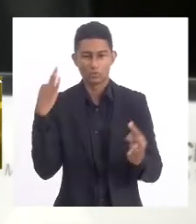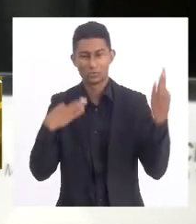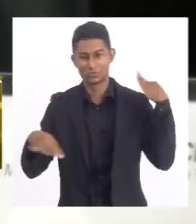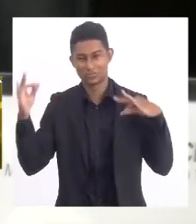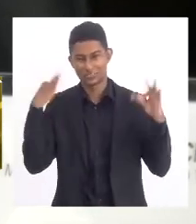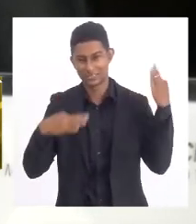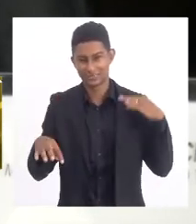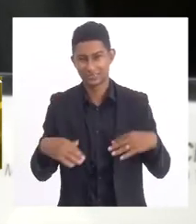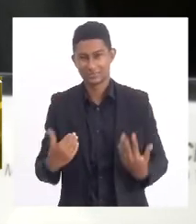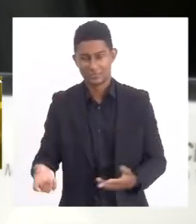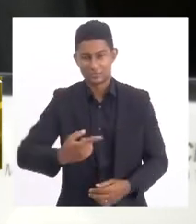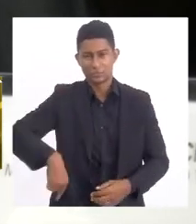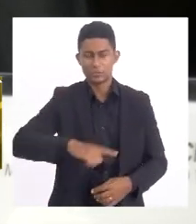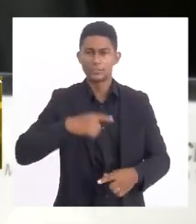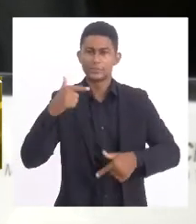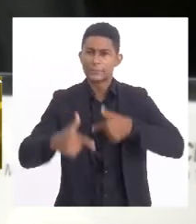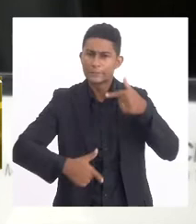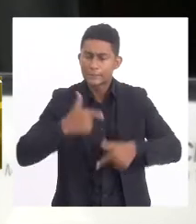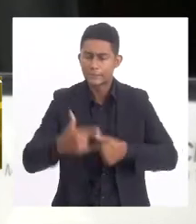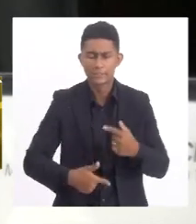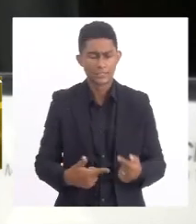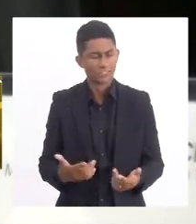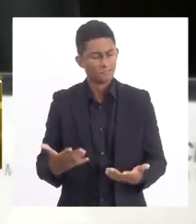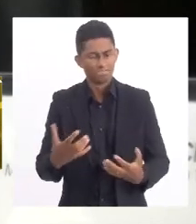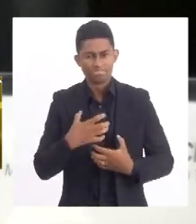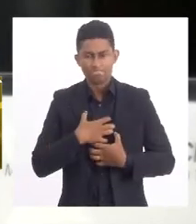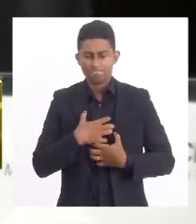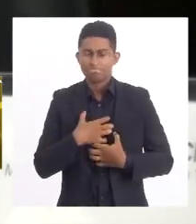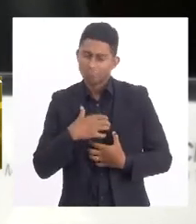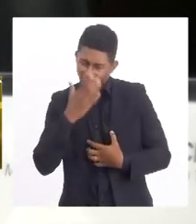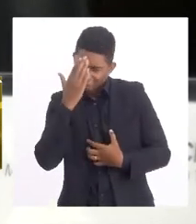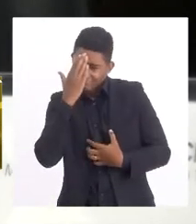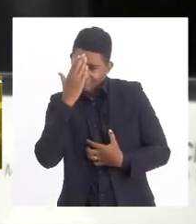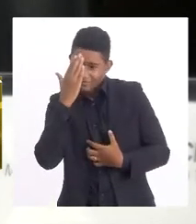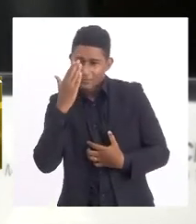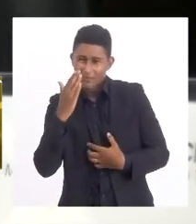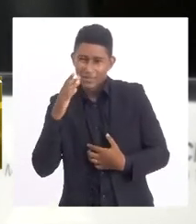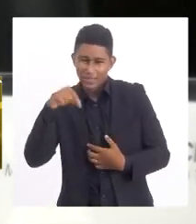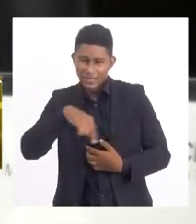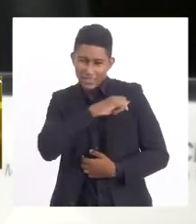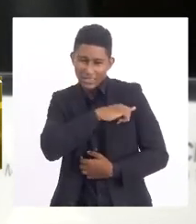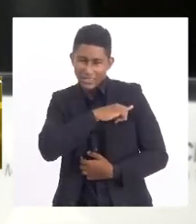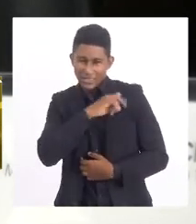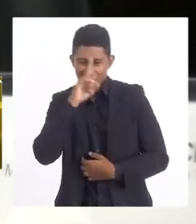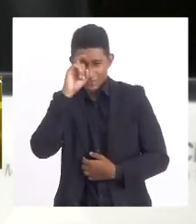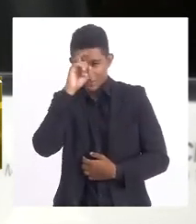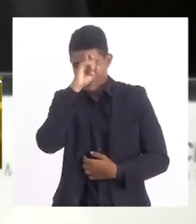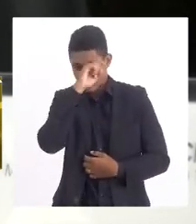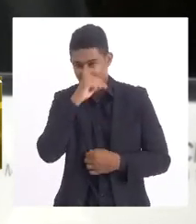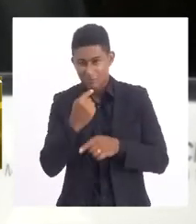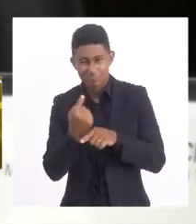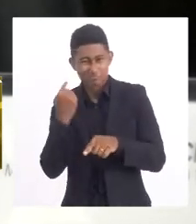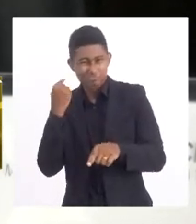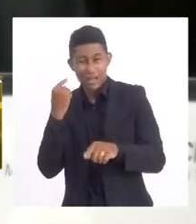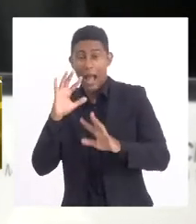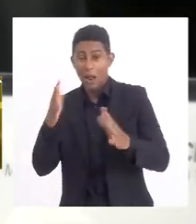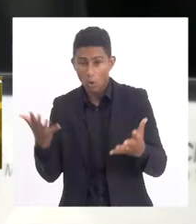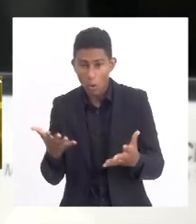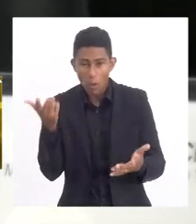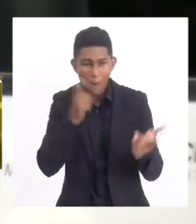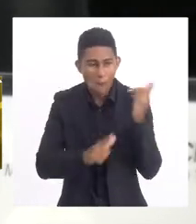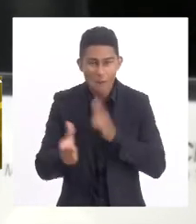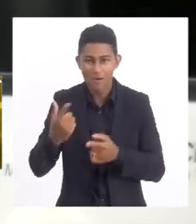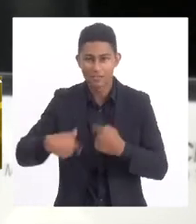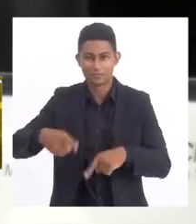antes gratificante de chegar nesse momento mesmo com toda a dificuldade ver no Rio de Janeiro vencer com o suporte do ministério essa homenagem